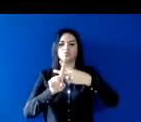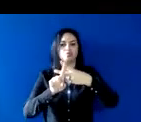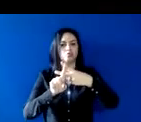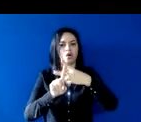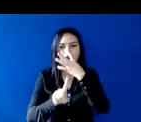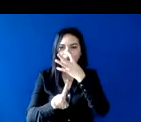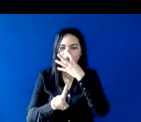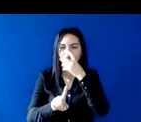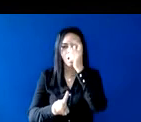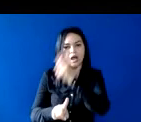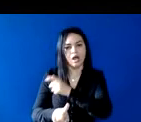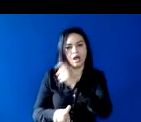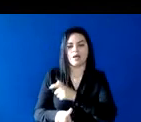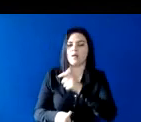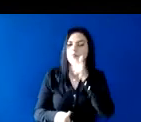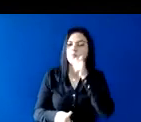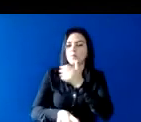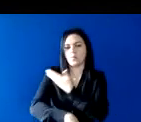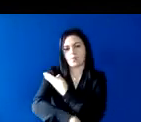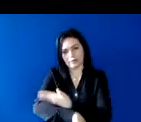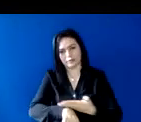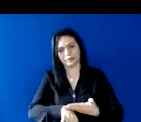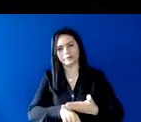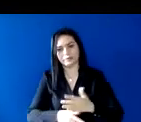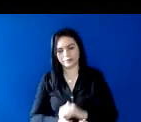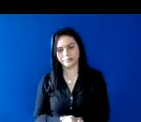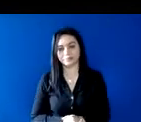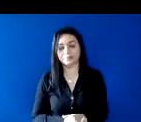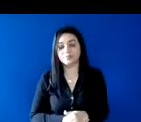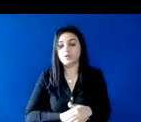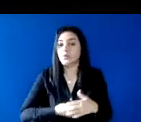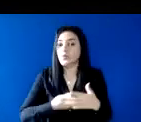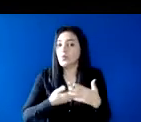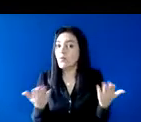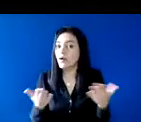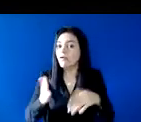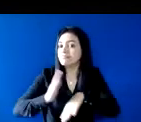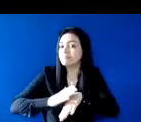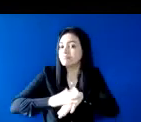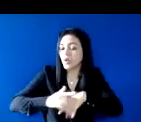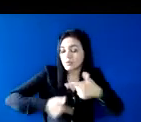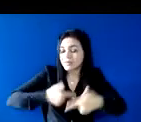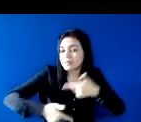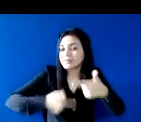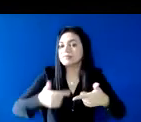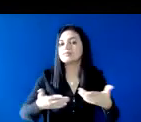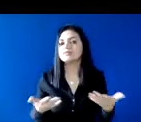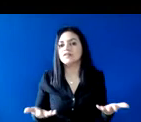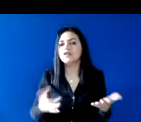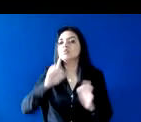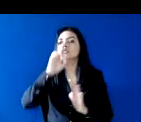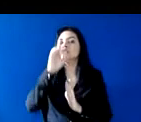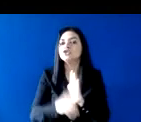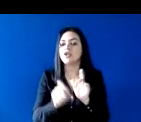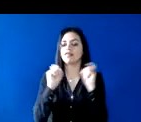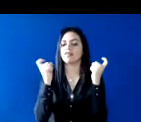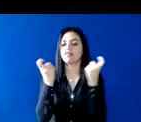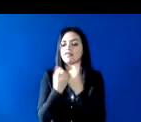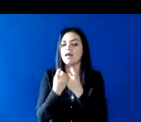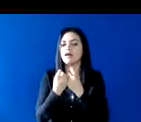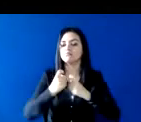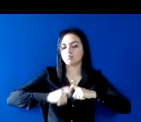para mulheres brancas. Então, quais os desafios para a concretização dos direitos sexuais e reprodutivos